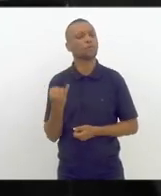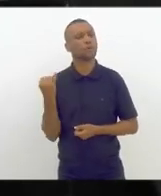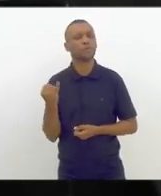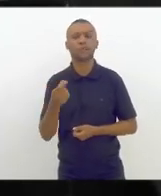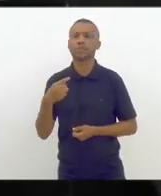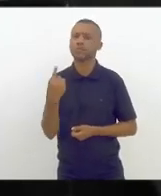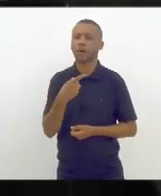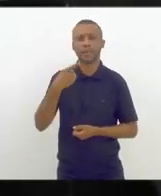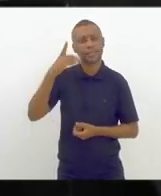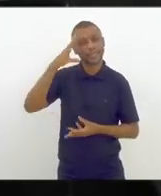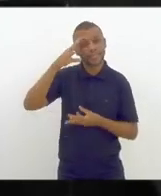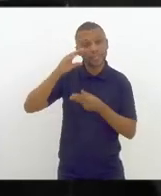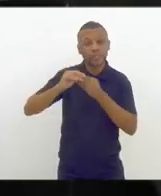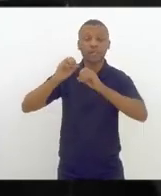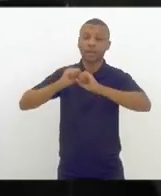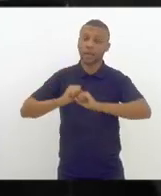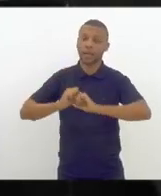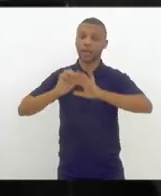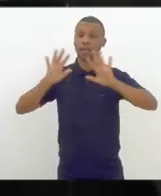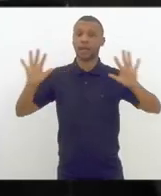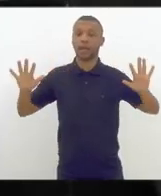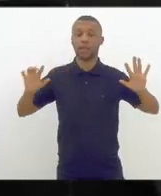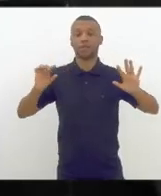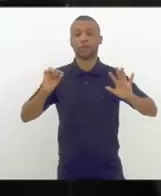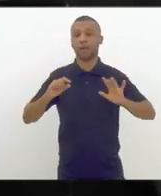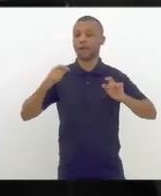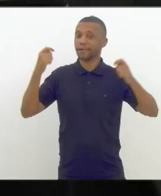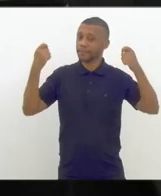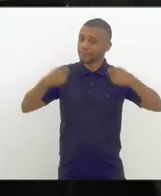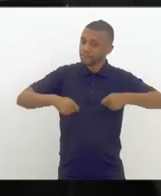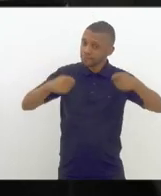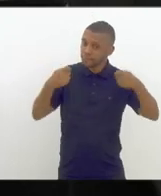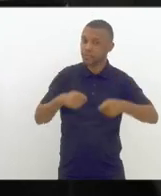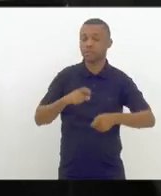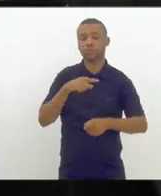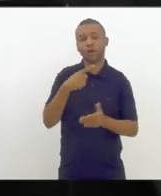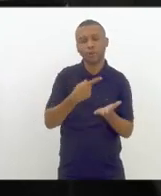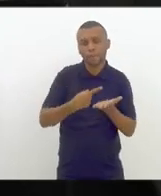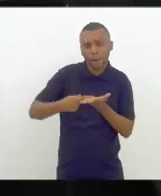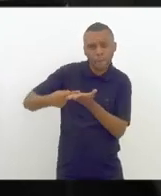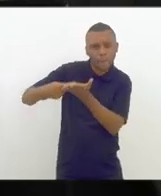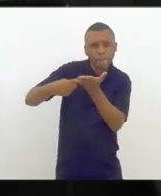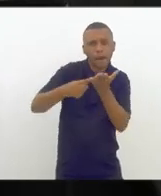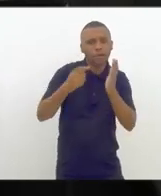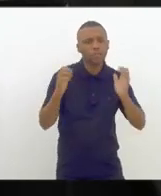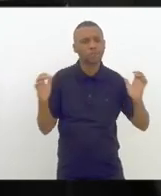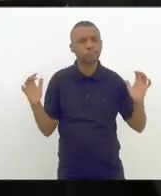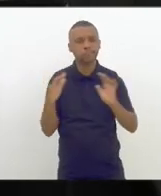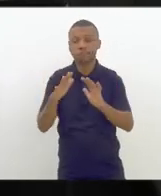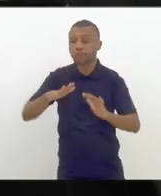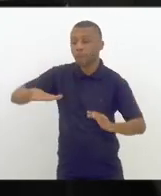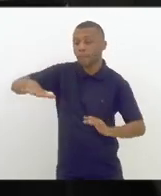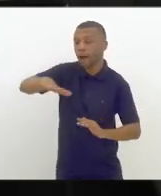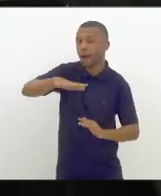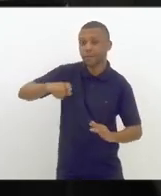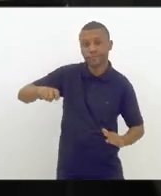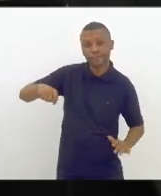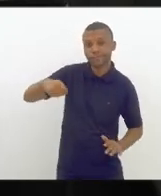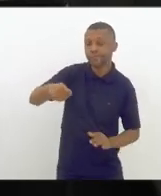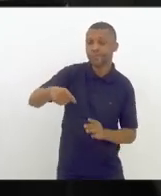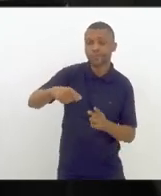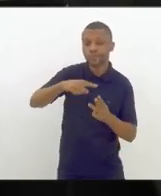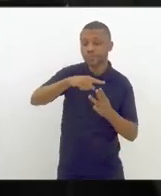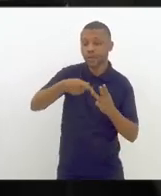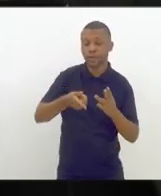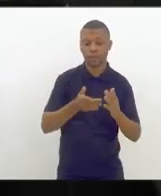entender a necessidade de reunir um campo que eu classificaria, Marta, em 3